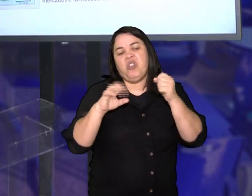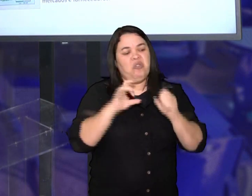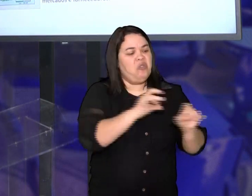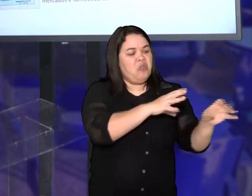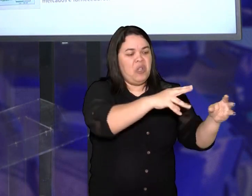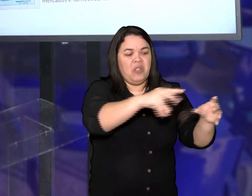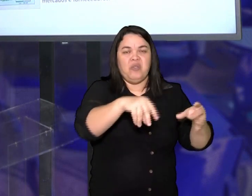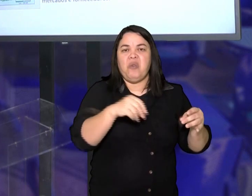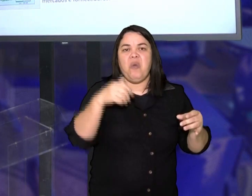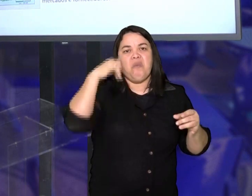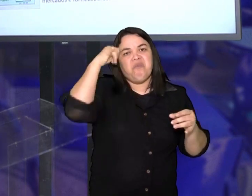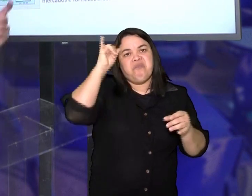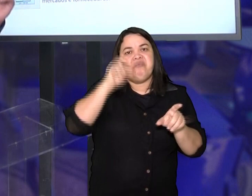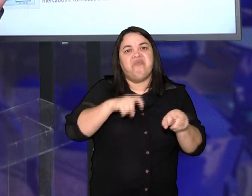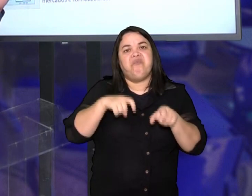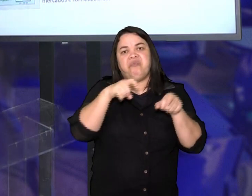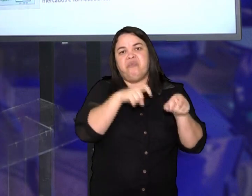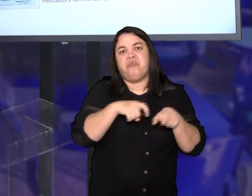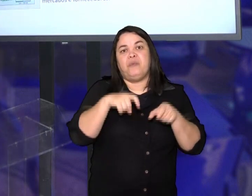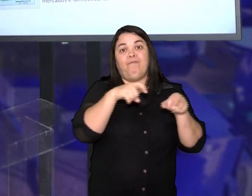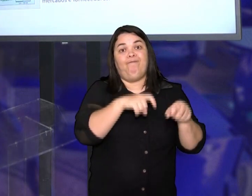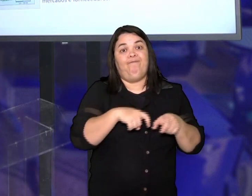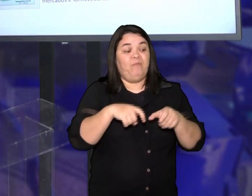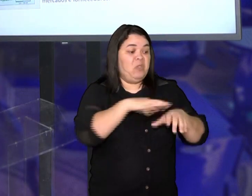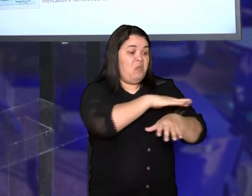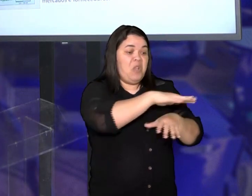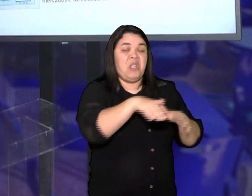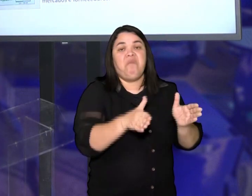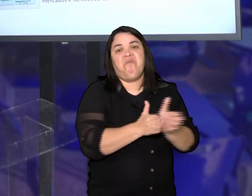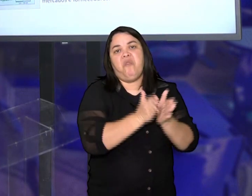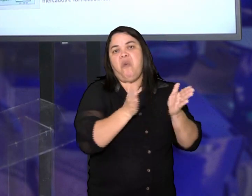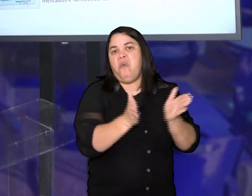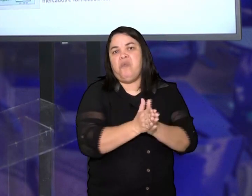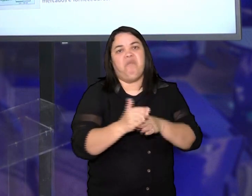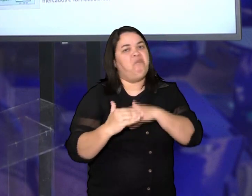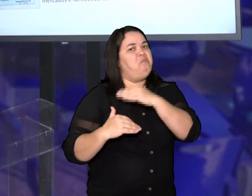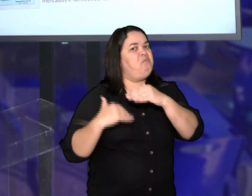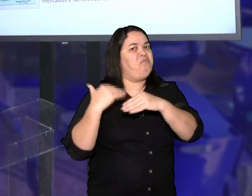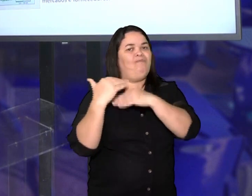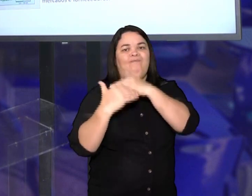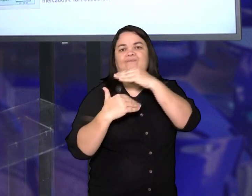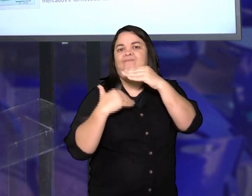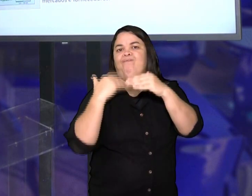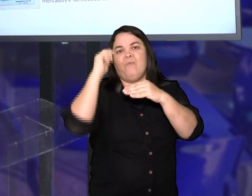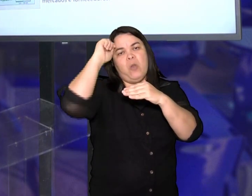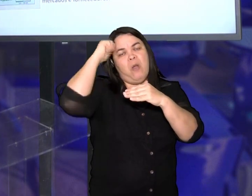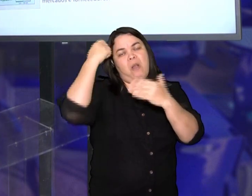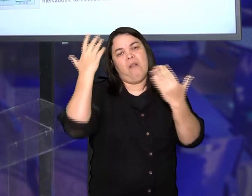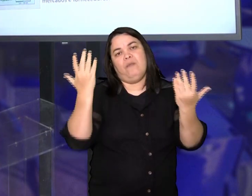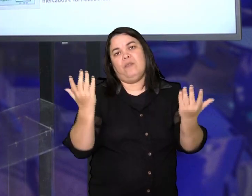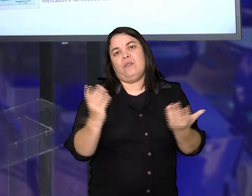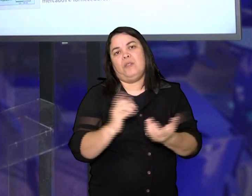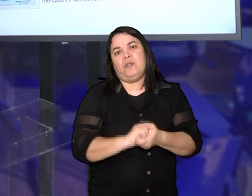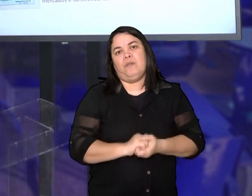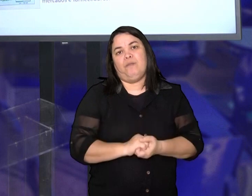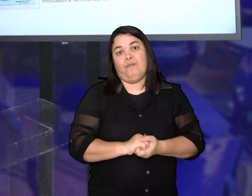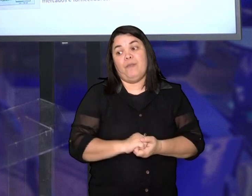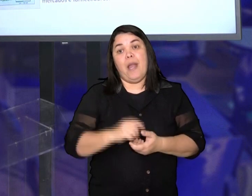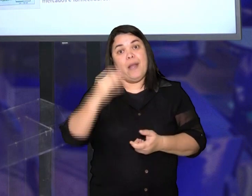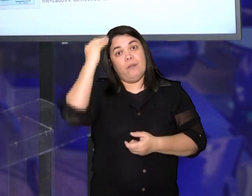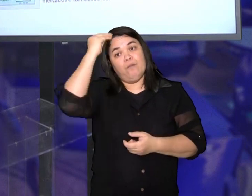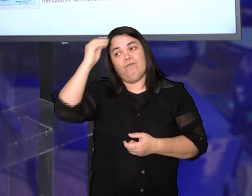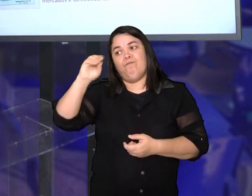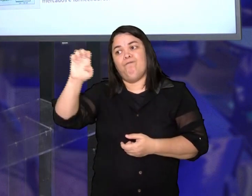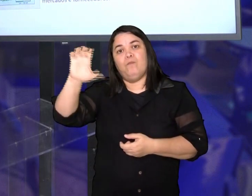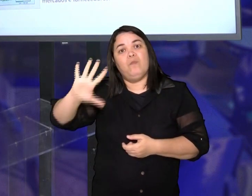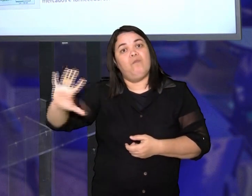globais. Os europeus acabam deixando a África mais pobre, né? E, obviamente, a gente vai começar a entender agora, né,